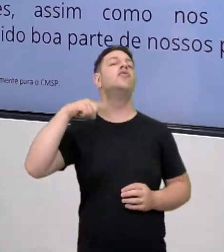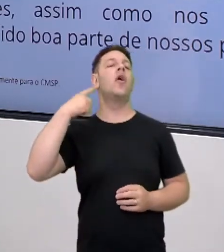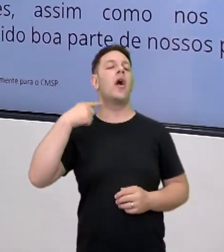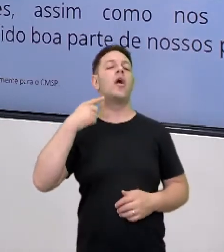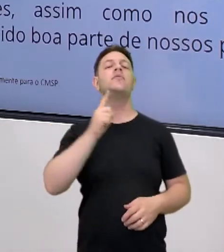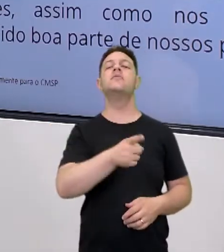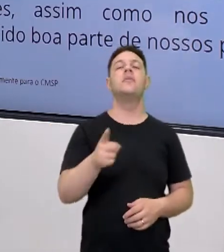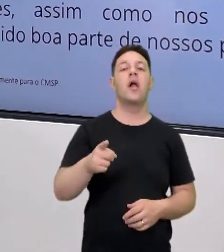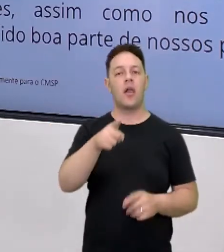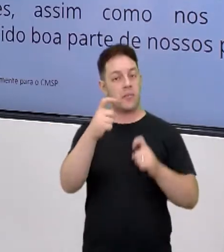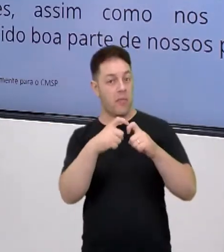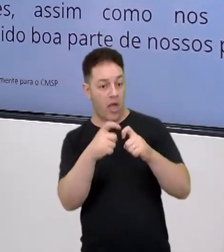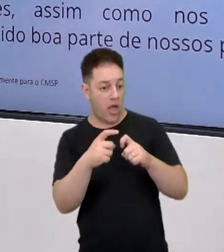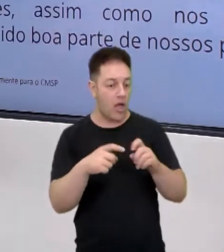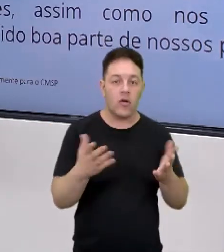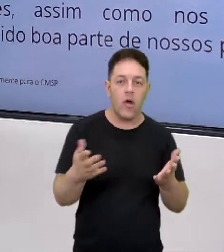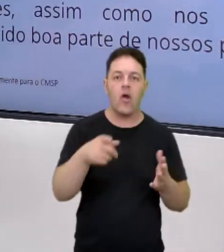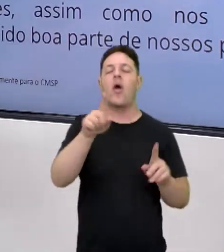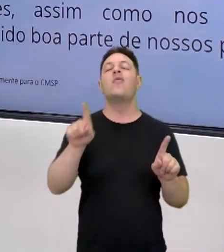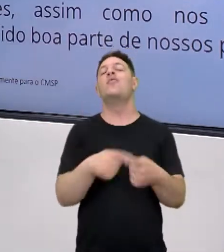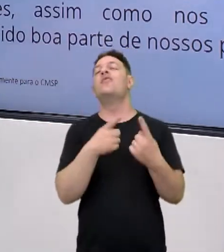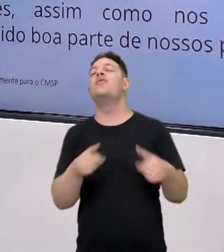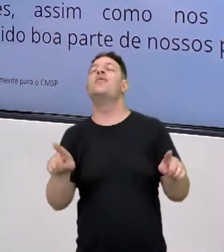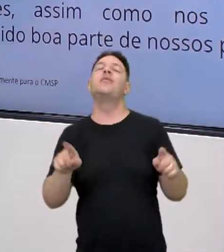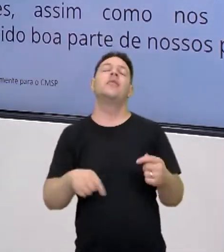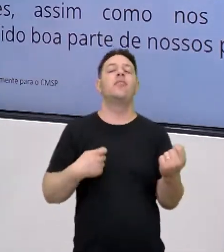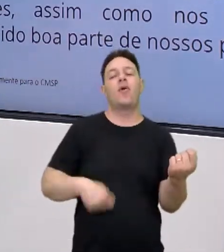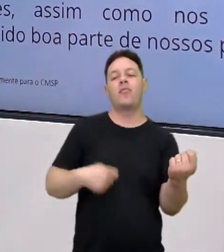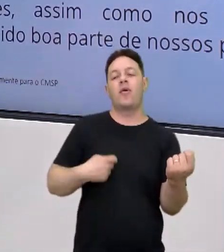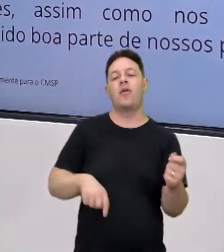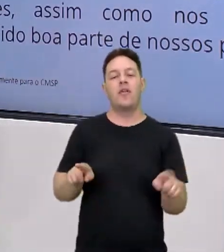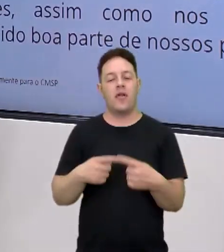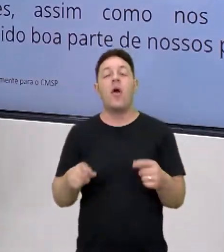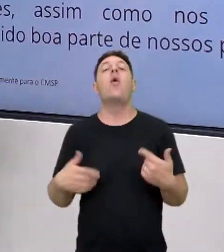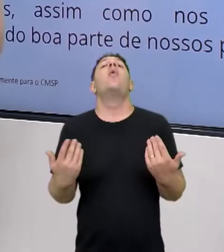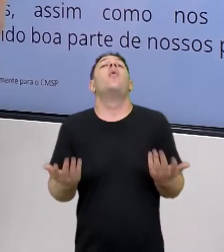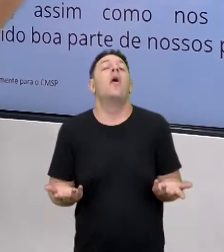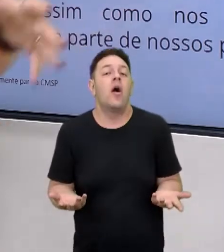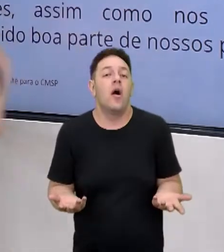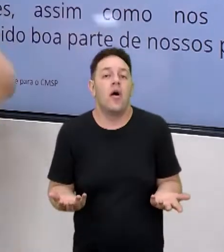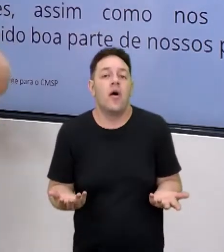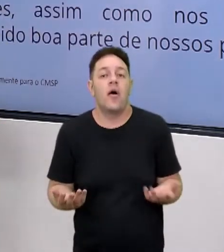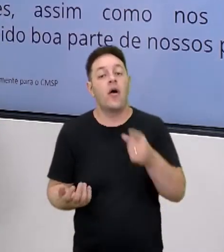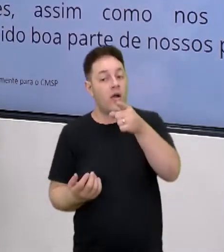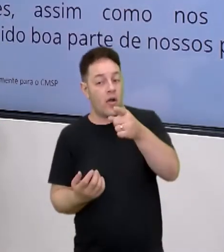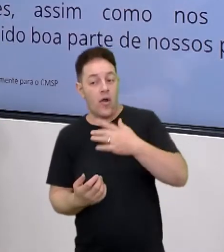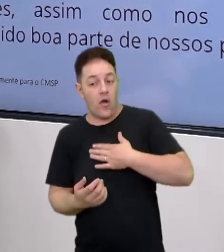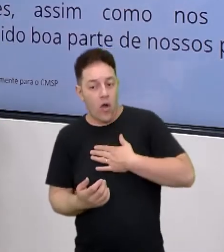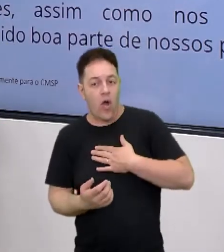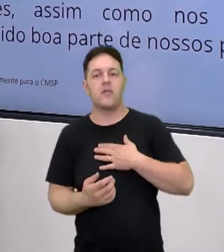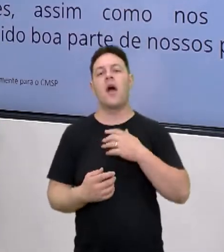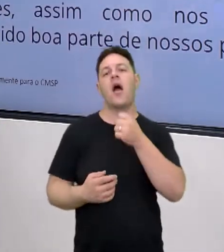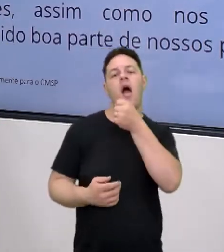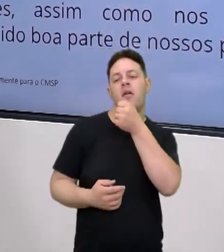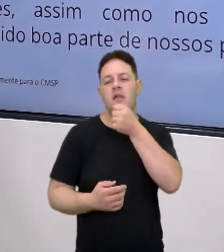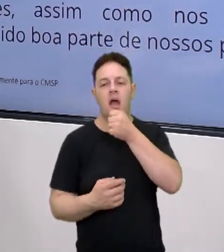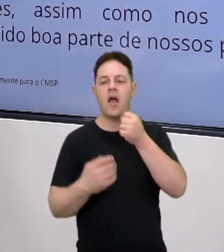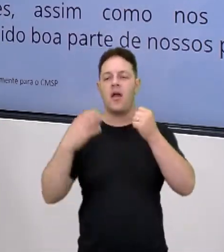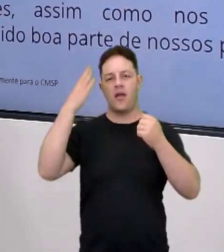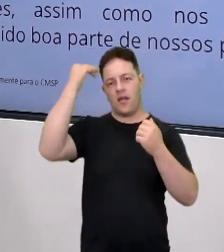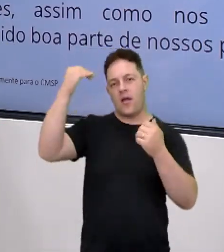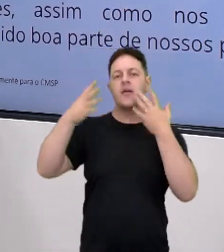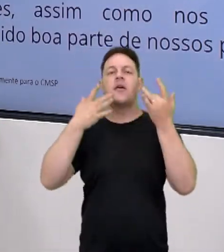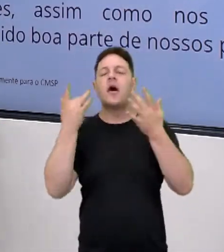você vai ser médica, você vai ser musicista. Eu ia falar música, mas o certo é musicista. Musicista, você vai ser artista. O que você vai